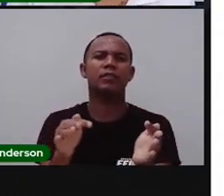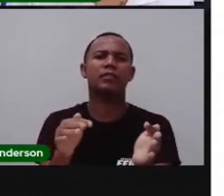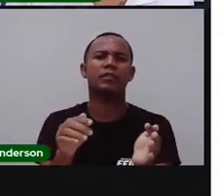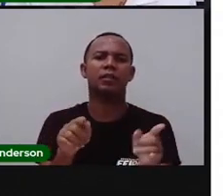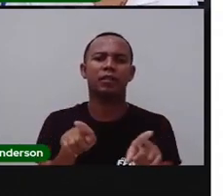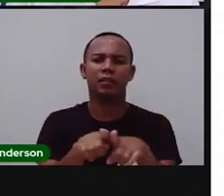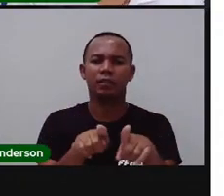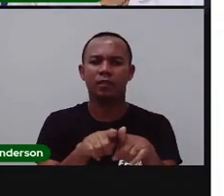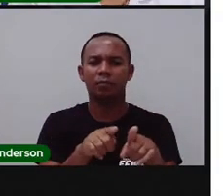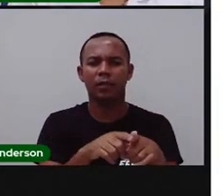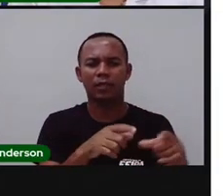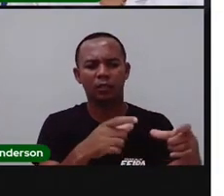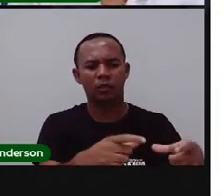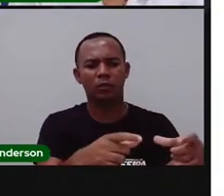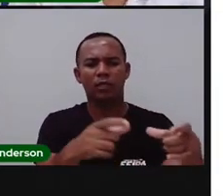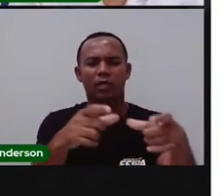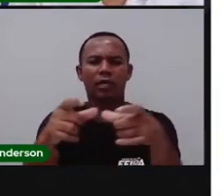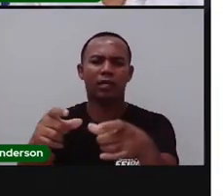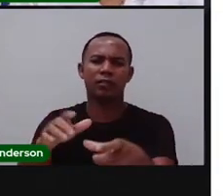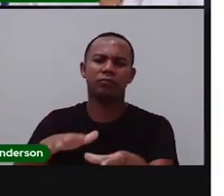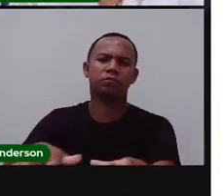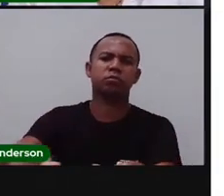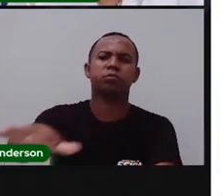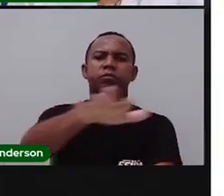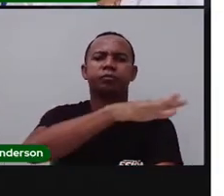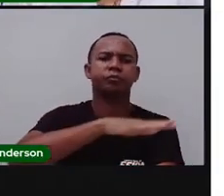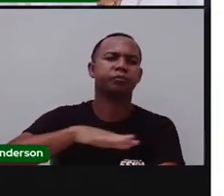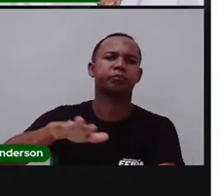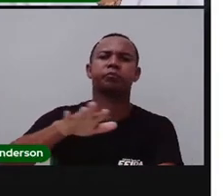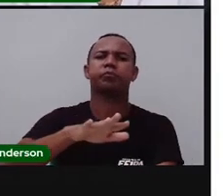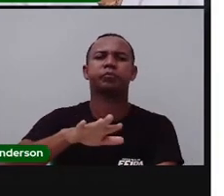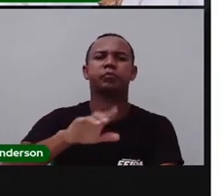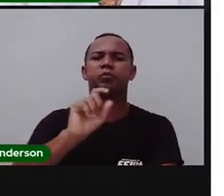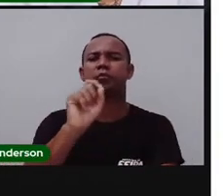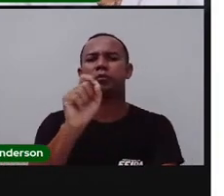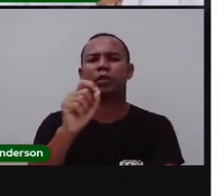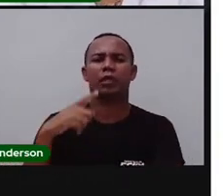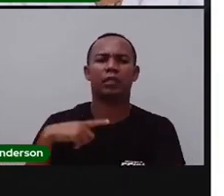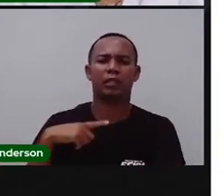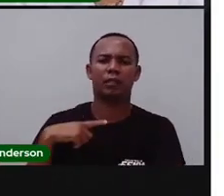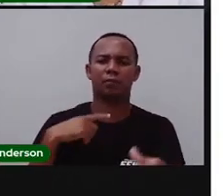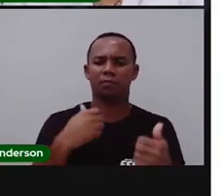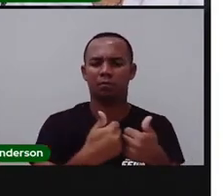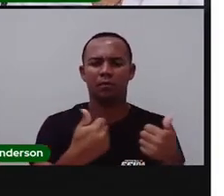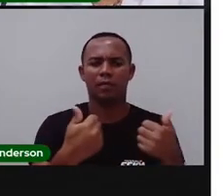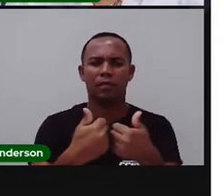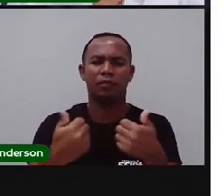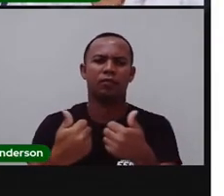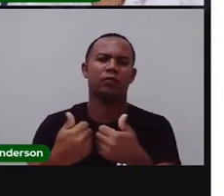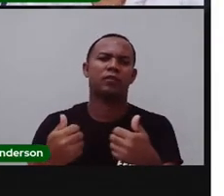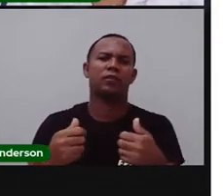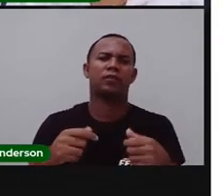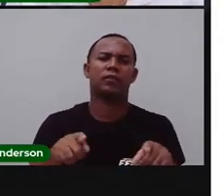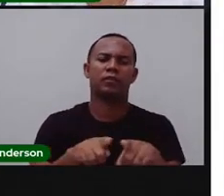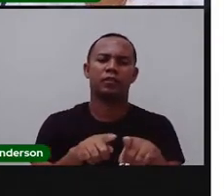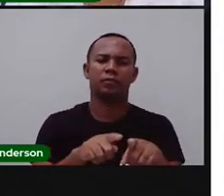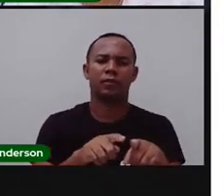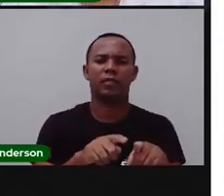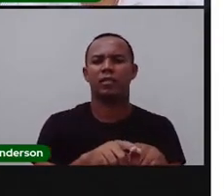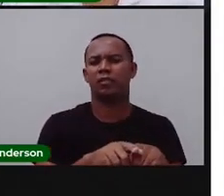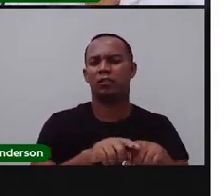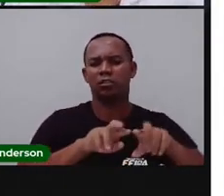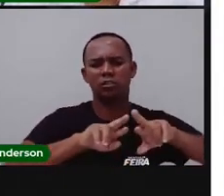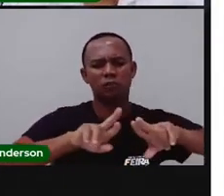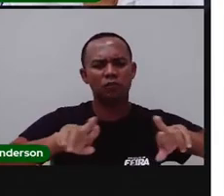outros locais dentro do próprio centro e até próximo, né, às feiras que a Pró também já falou com